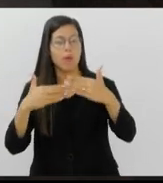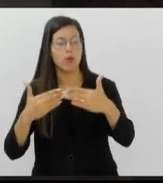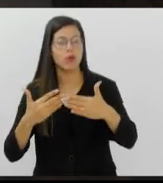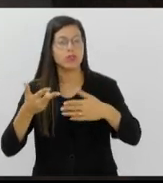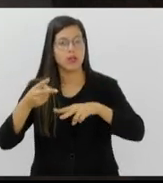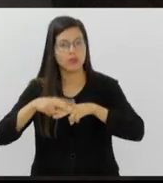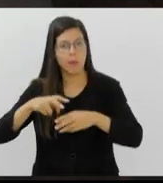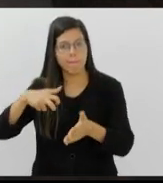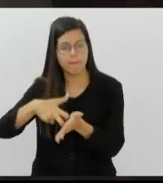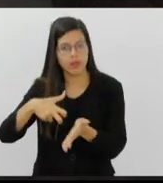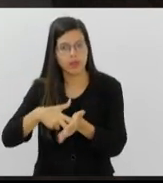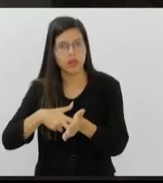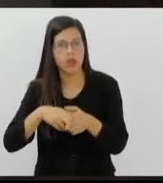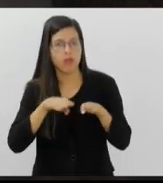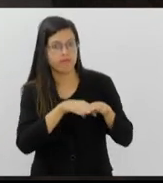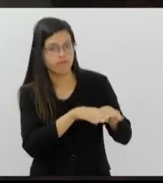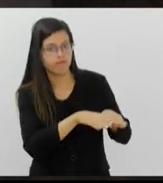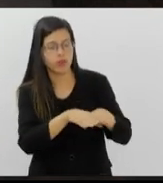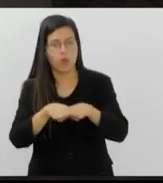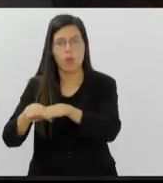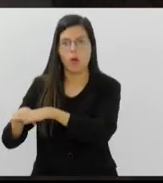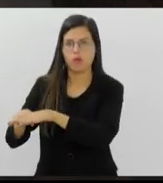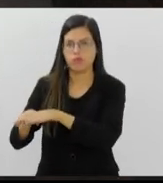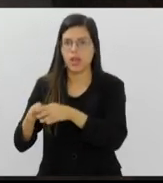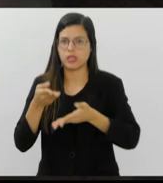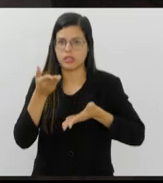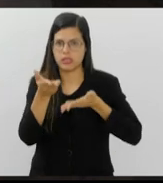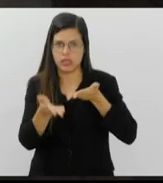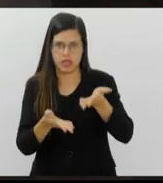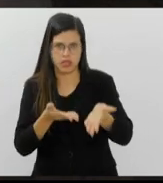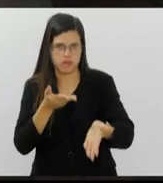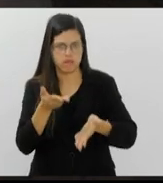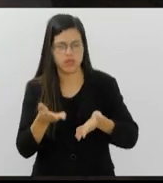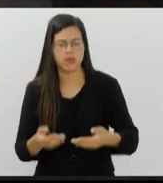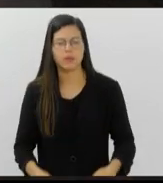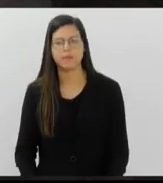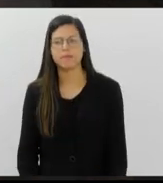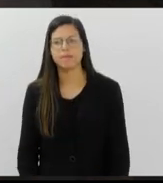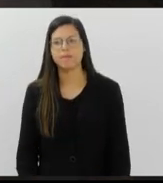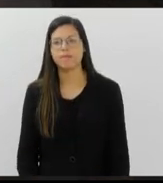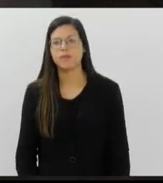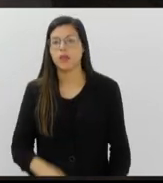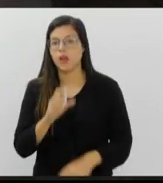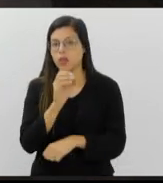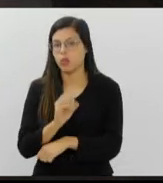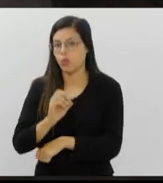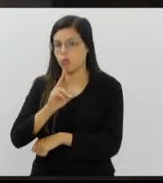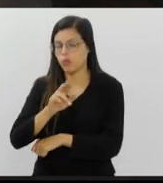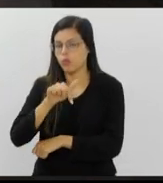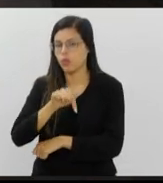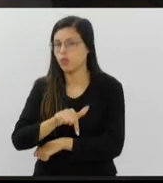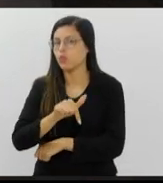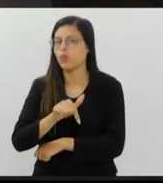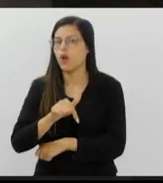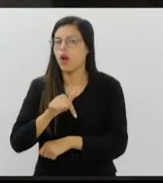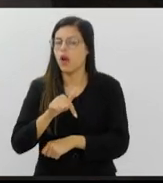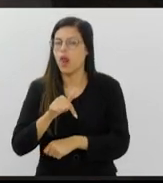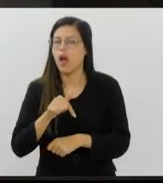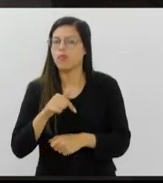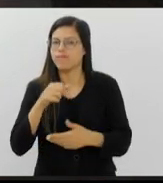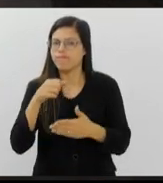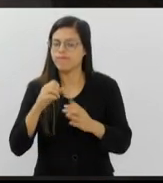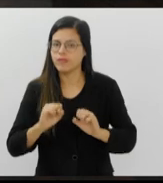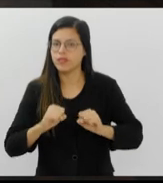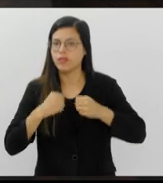um enfoque na igualdade de tratamento entre as partes. A doutora Kátia Tavares é uma incansável defensora